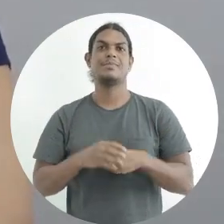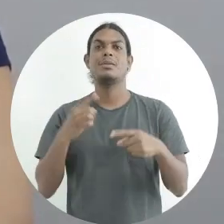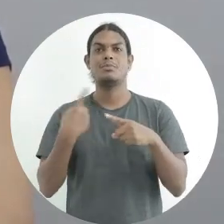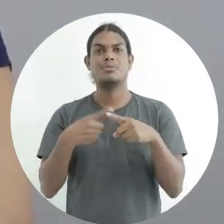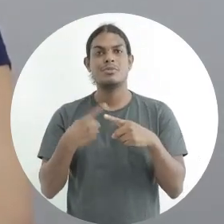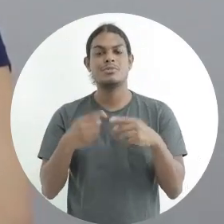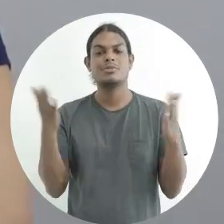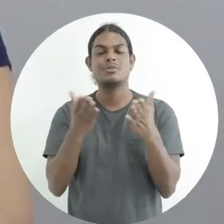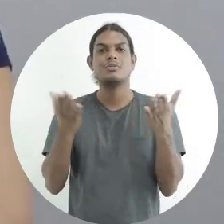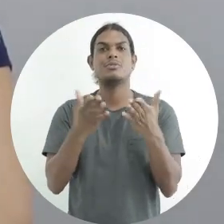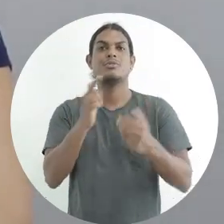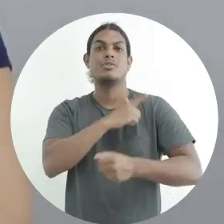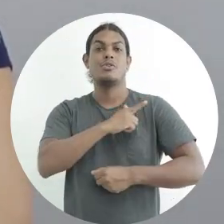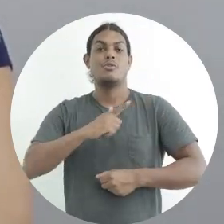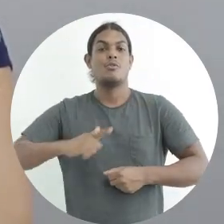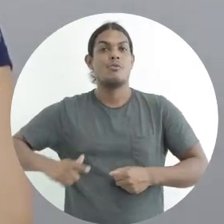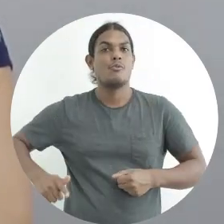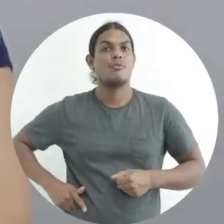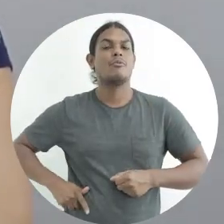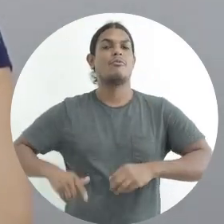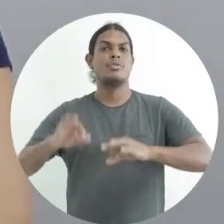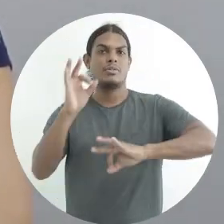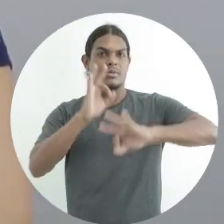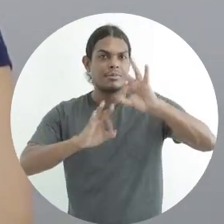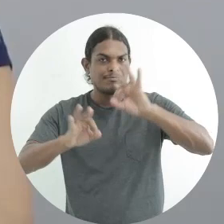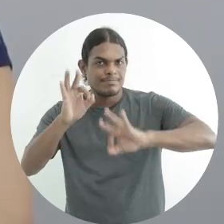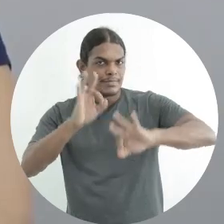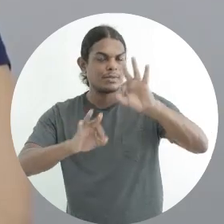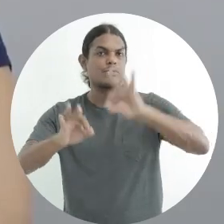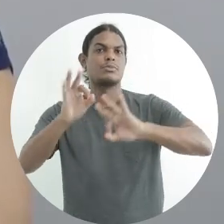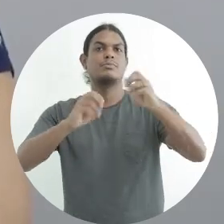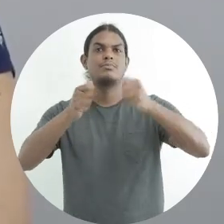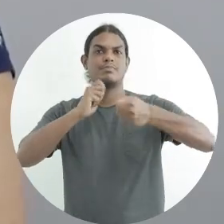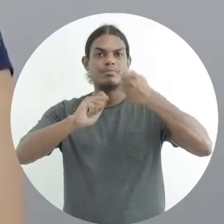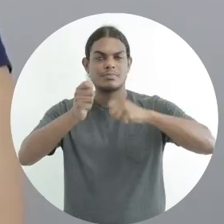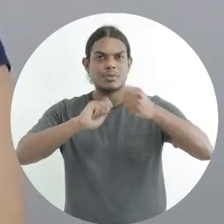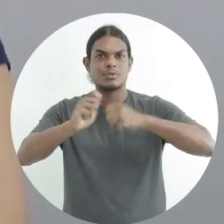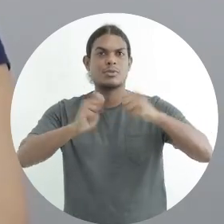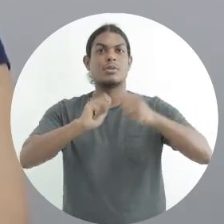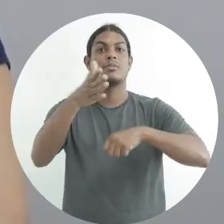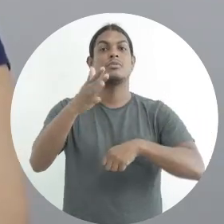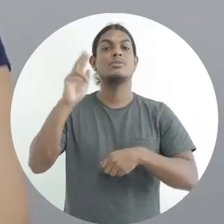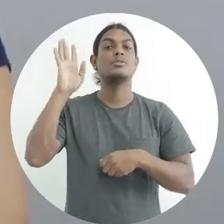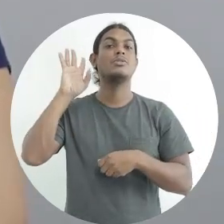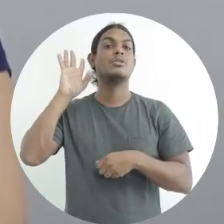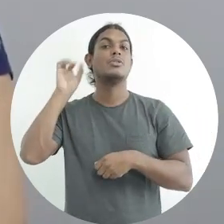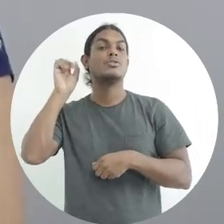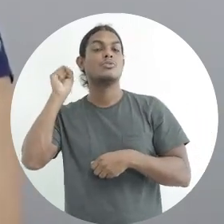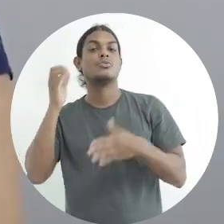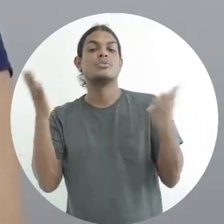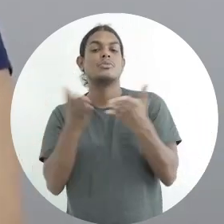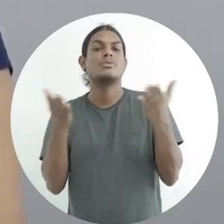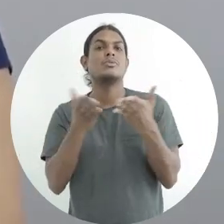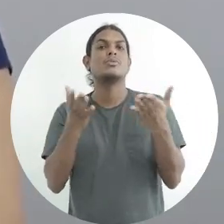esse controle severamente dessa inflação. Então quando vocês escutarem hoje que a inflação, a